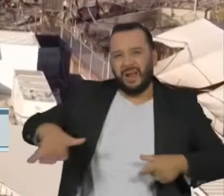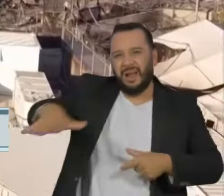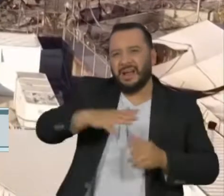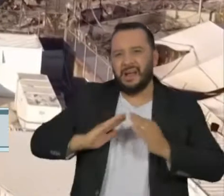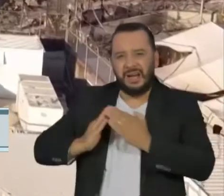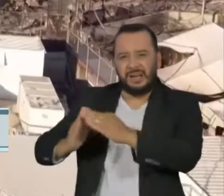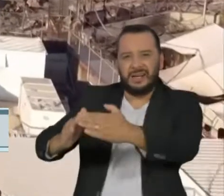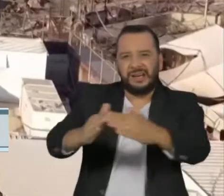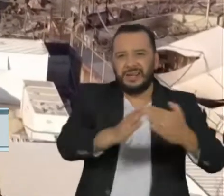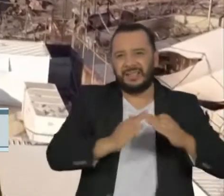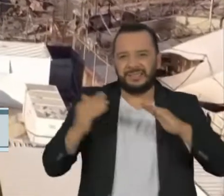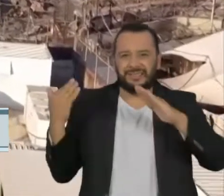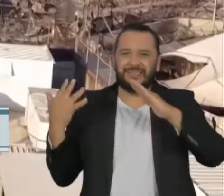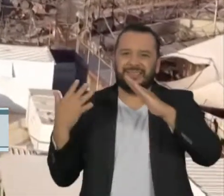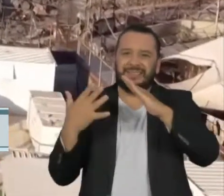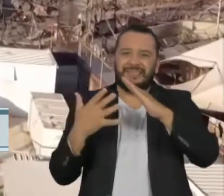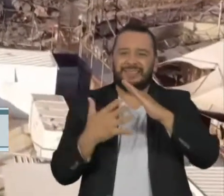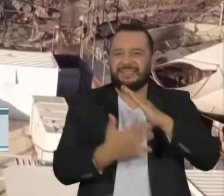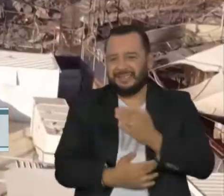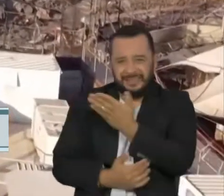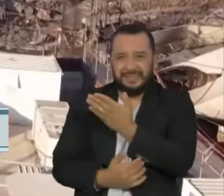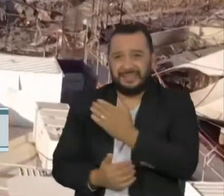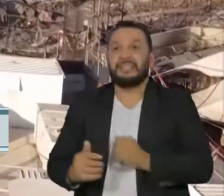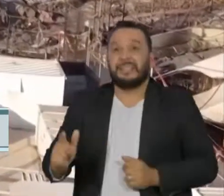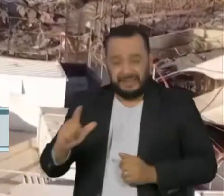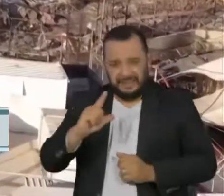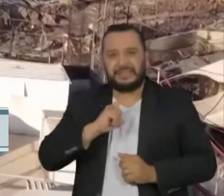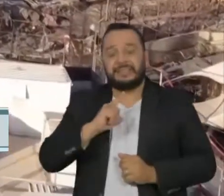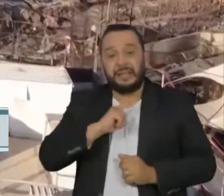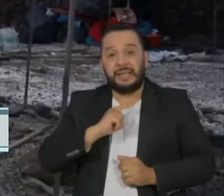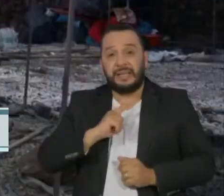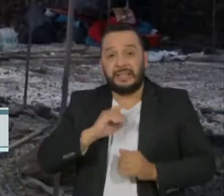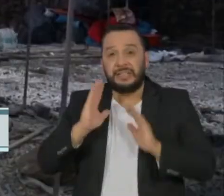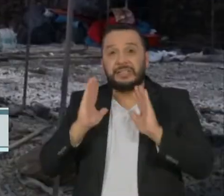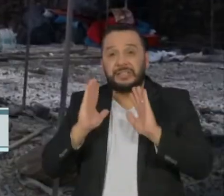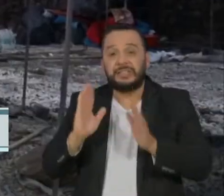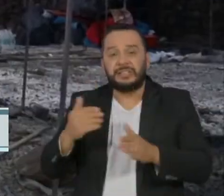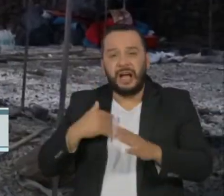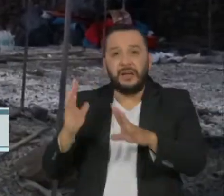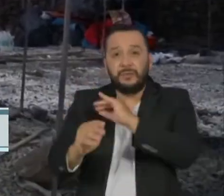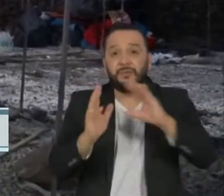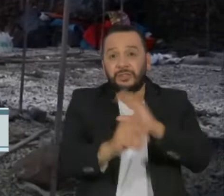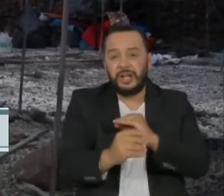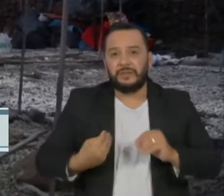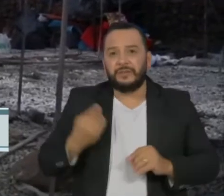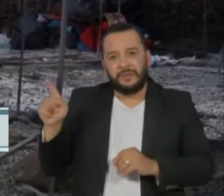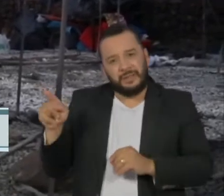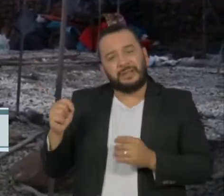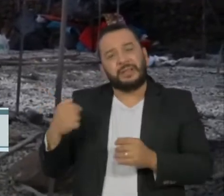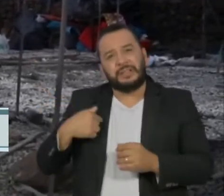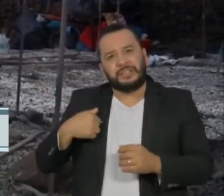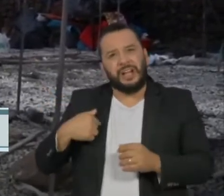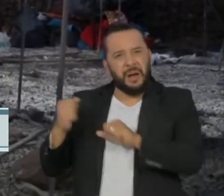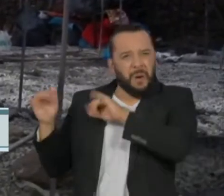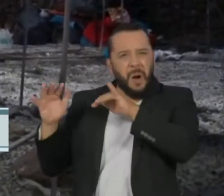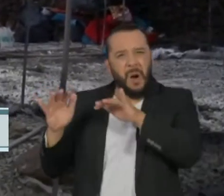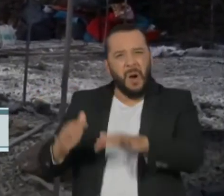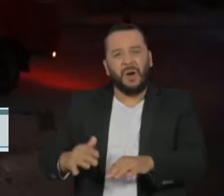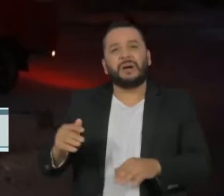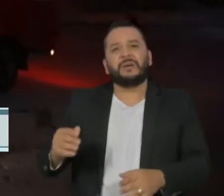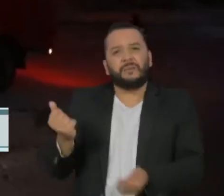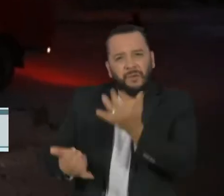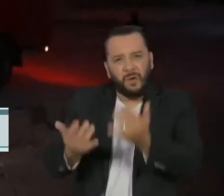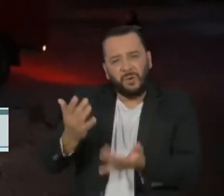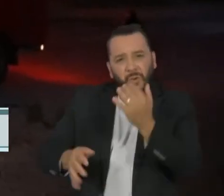da Europa memória recebeu mais de quatro vezes sua capacidade e acabou sofrendo incêndios na quarta-feira e outro ontem